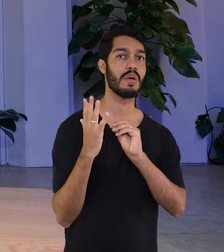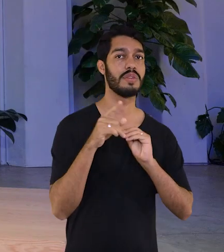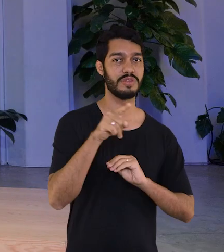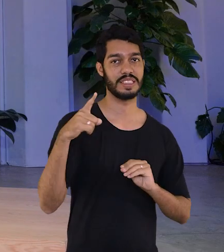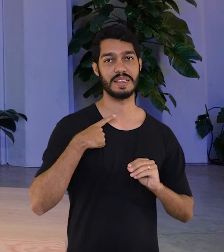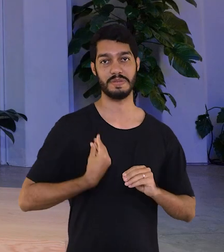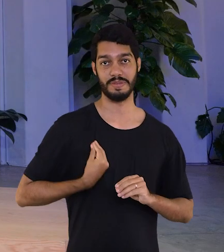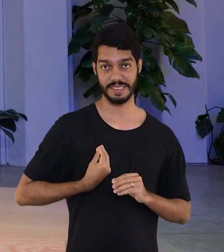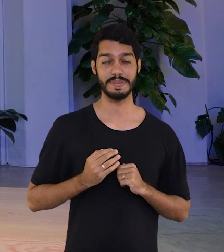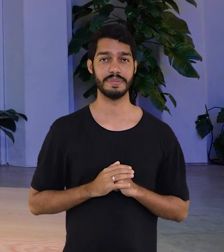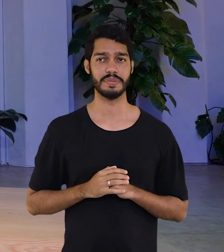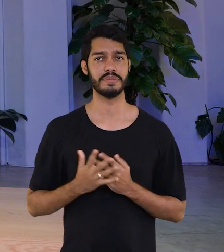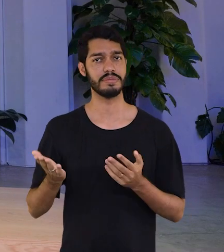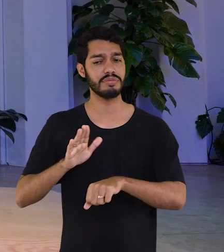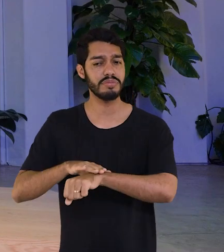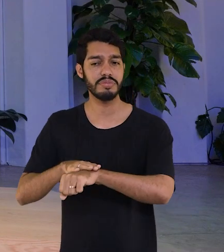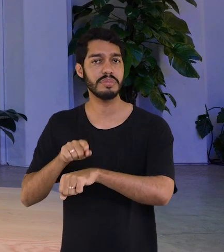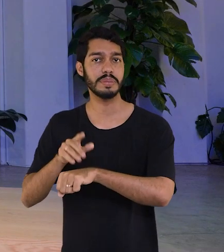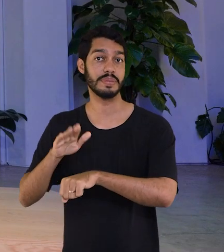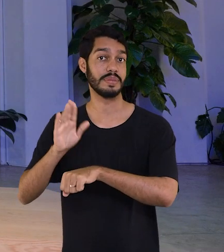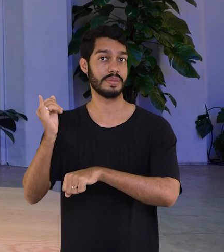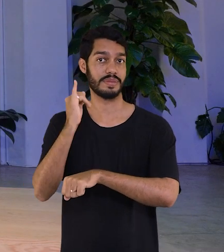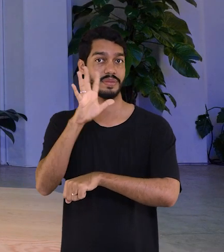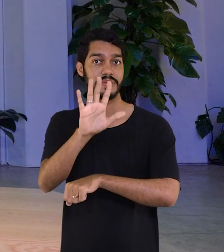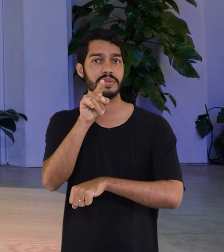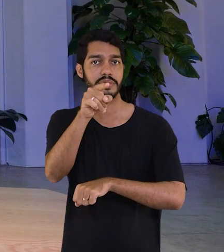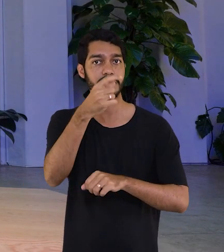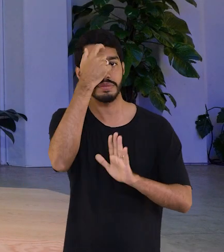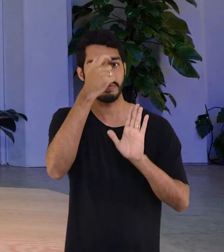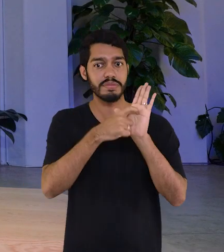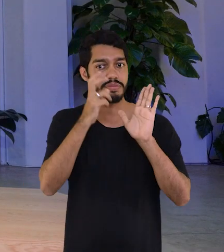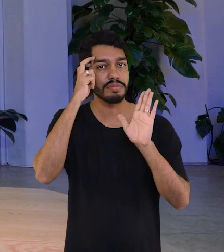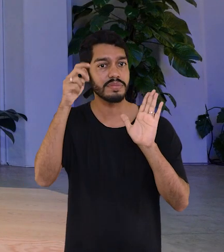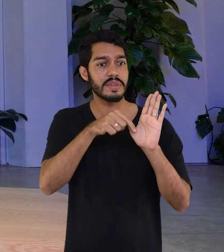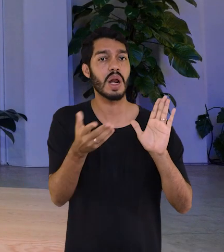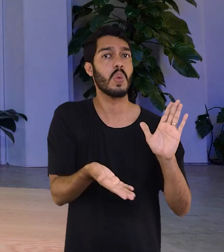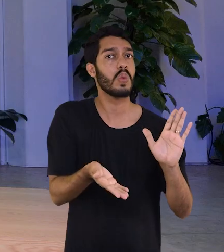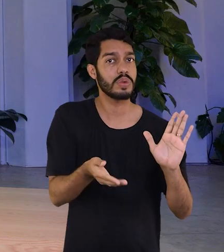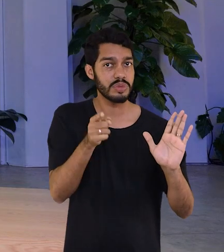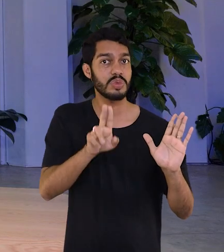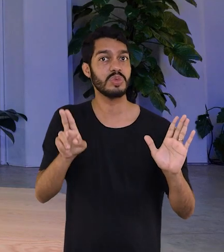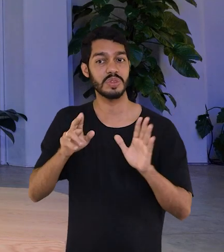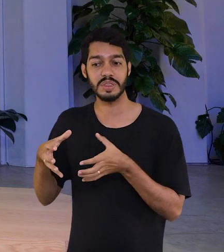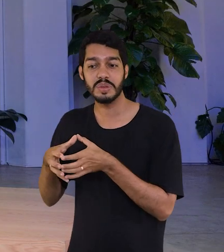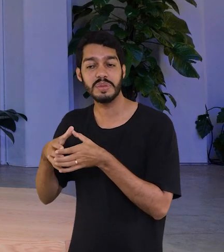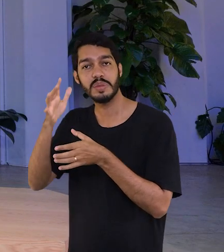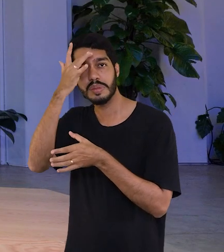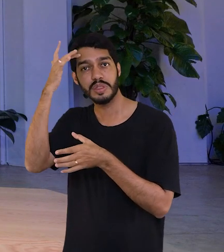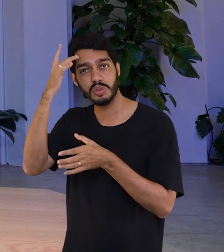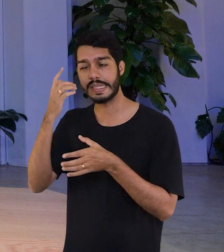nossos exemplos na vida de vocês, né? Então, o tempo é o nosso ativo mais importante. Mas vocês só usam hoje essas inteligências porque